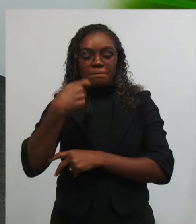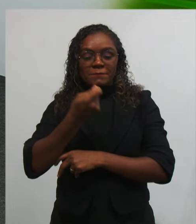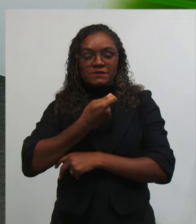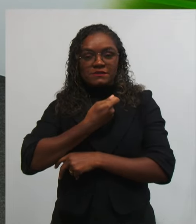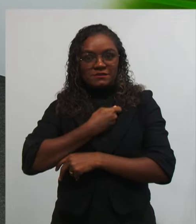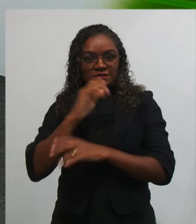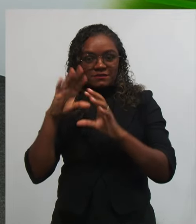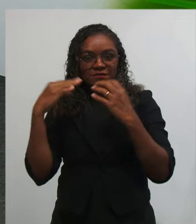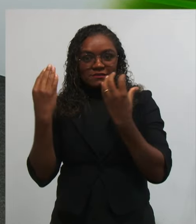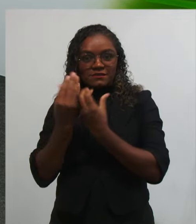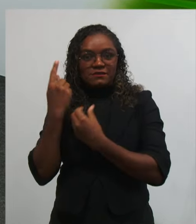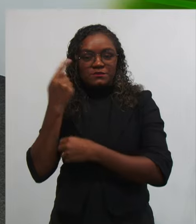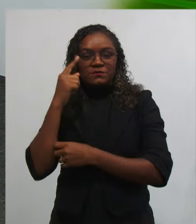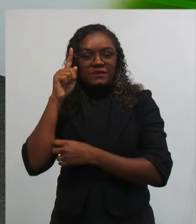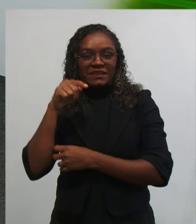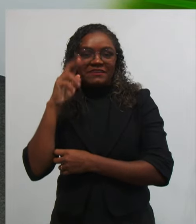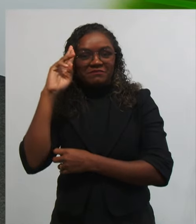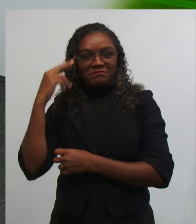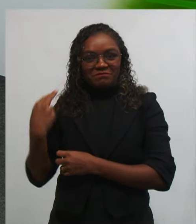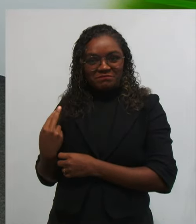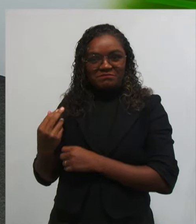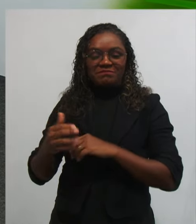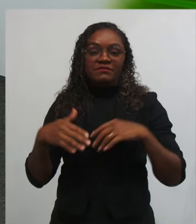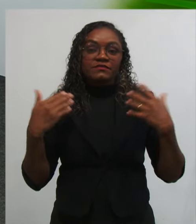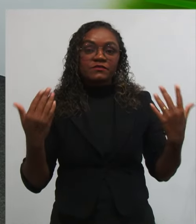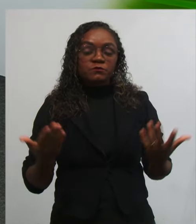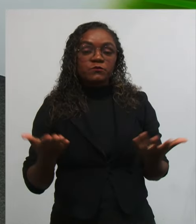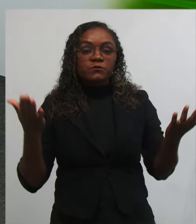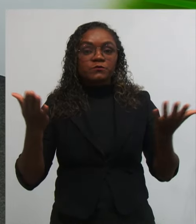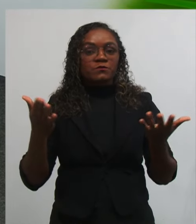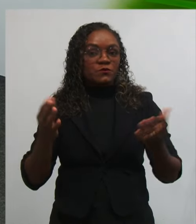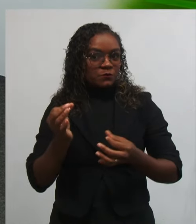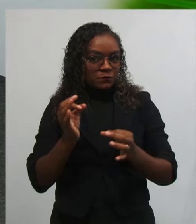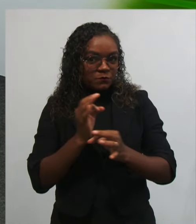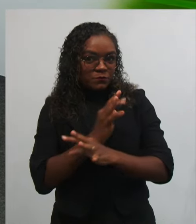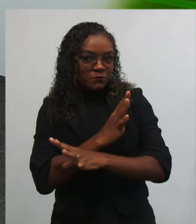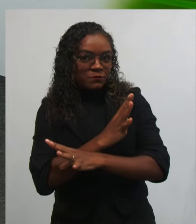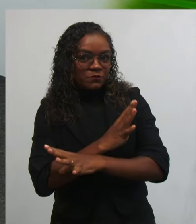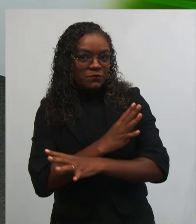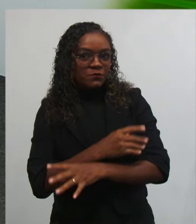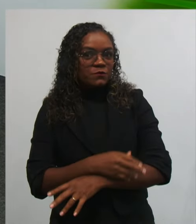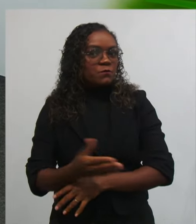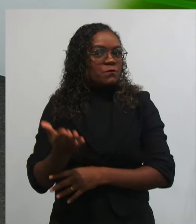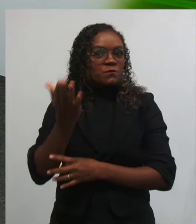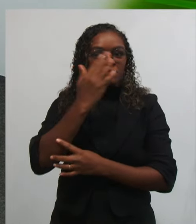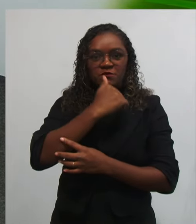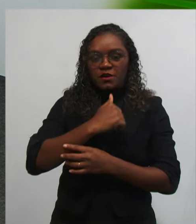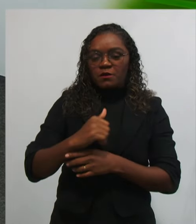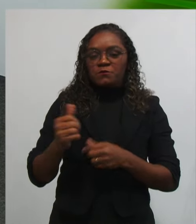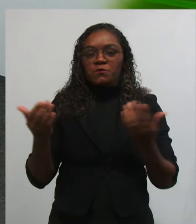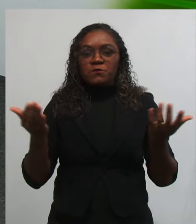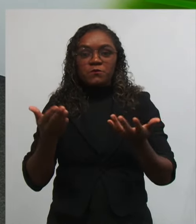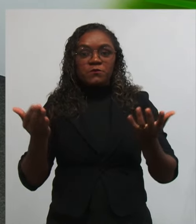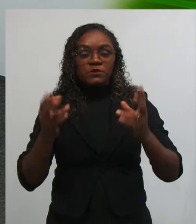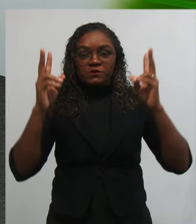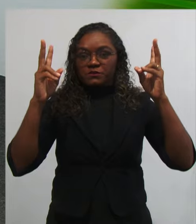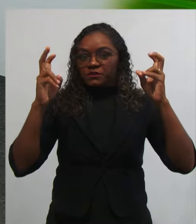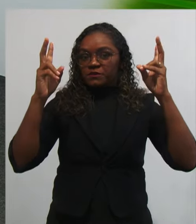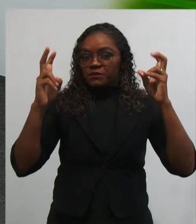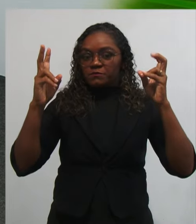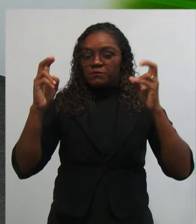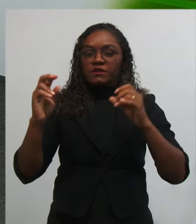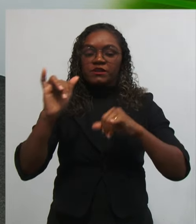surda É este aqui então está pronto vem comigo porque nós vamos conversar sobre instrumentos de